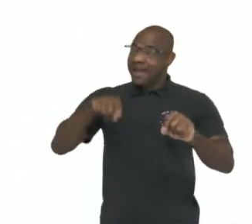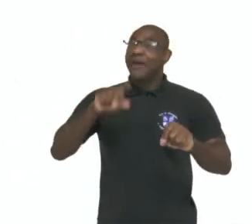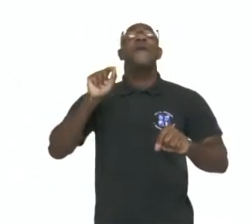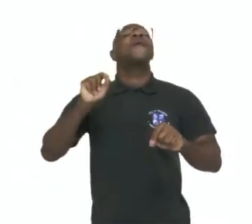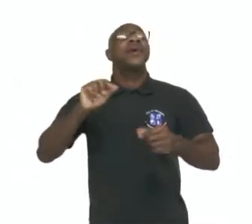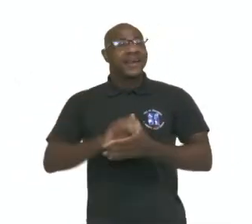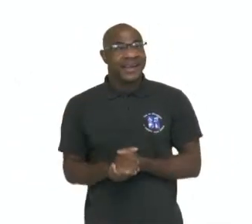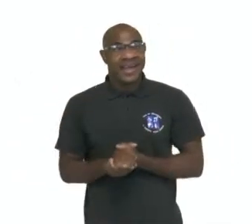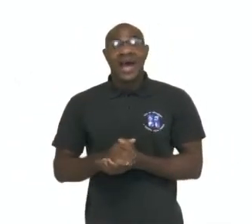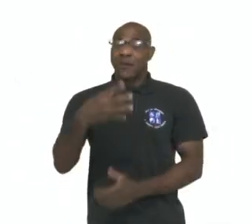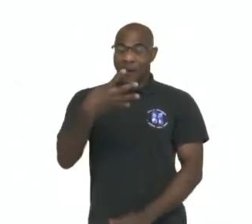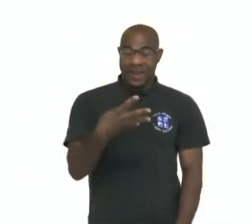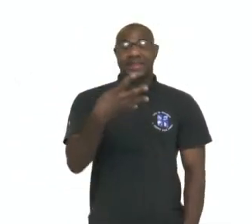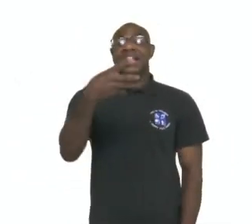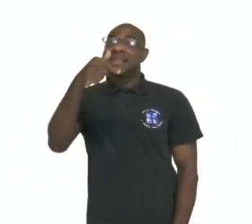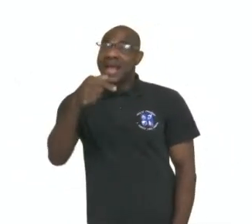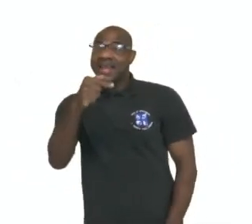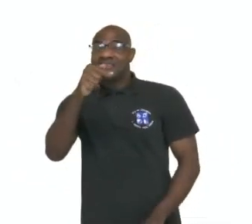é